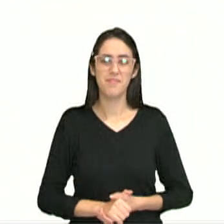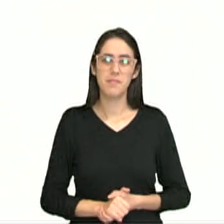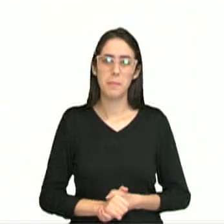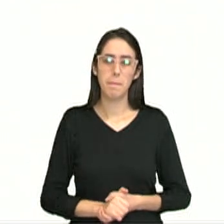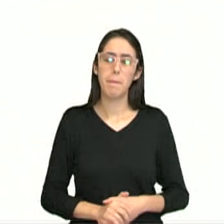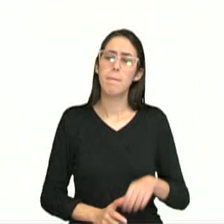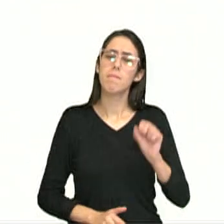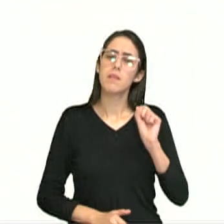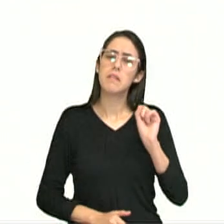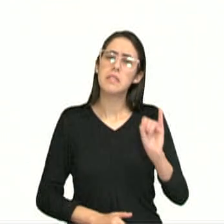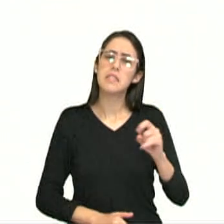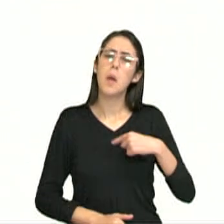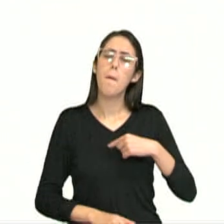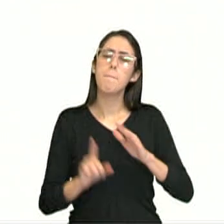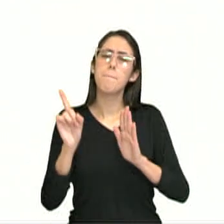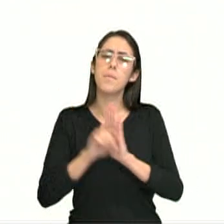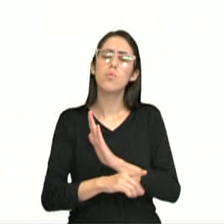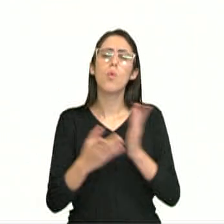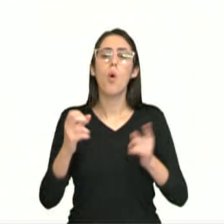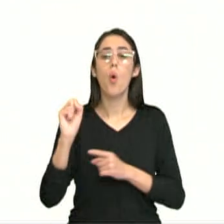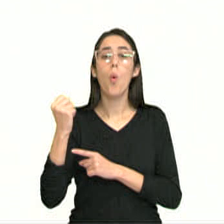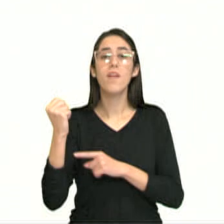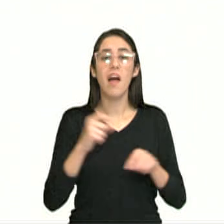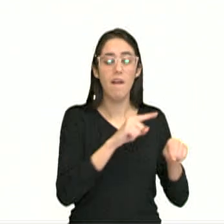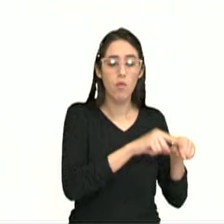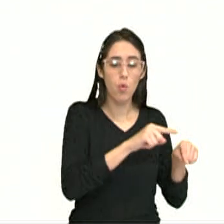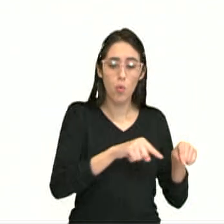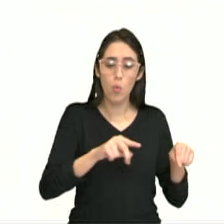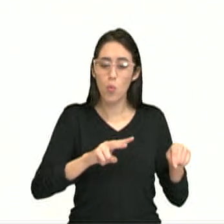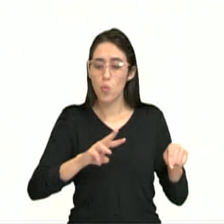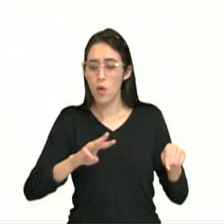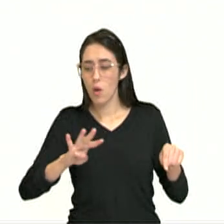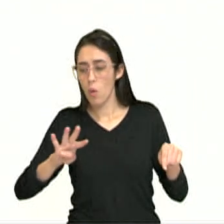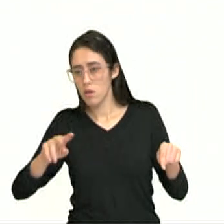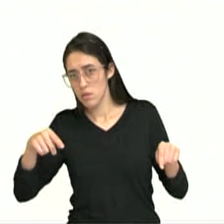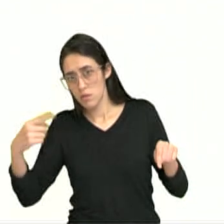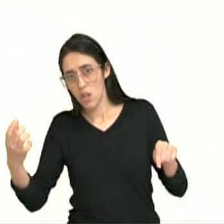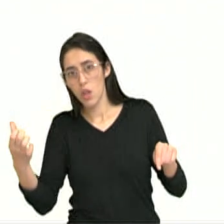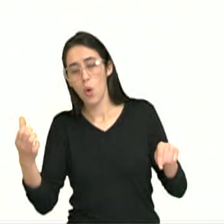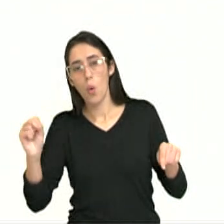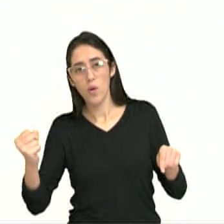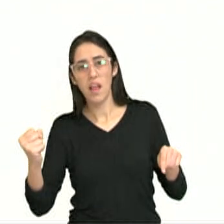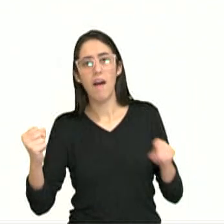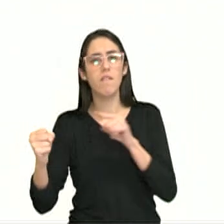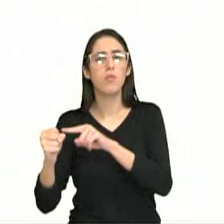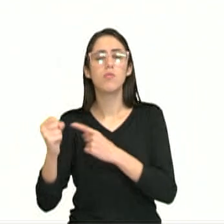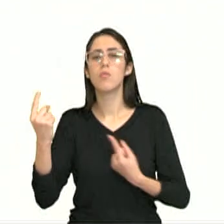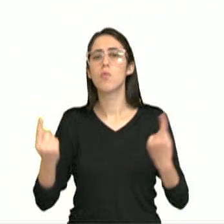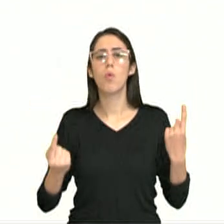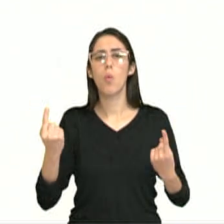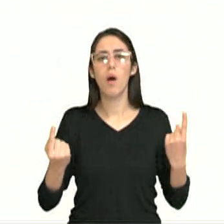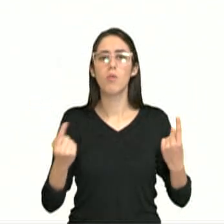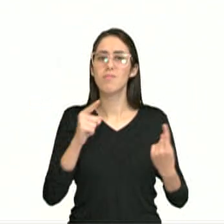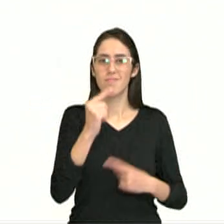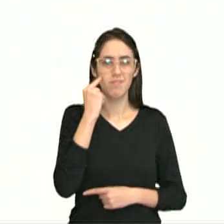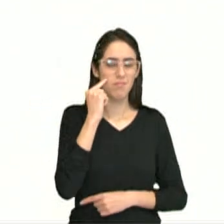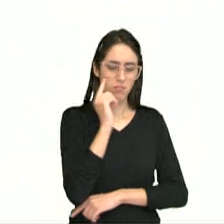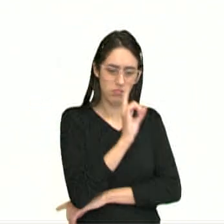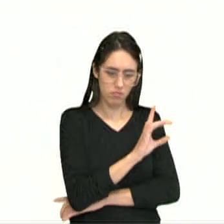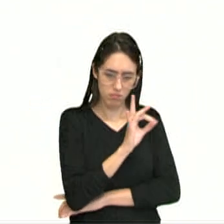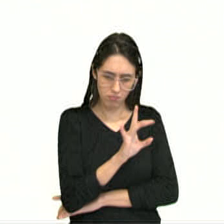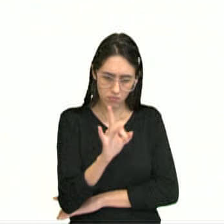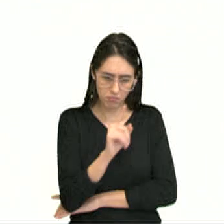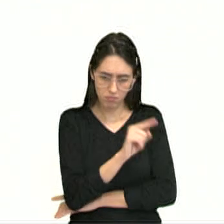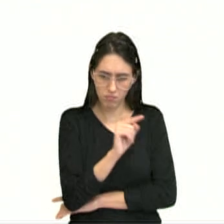se eu perguntasse qual é o 8º termo dessa sequência? Então, você teria que analisar cada um desses termos